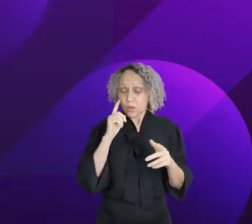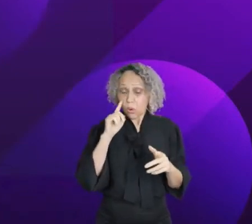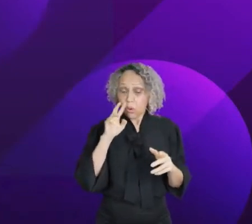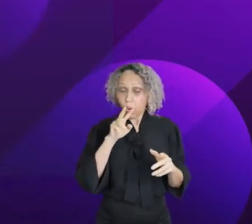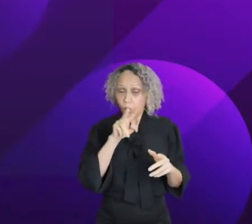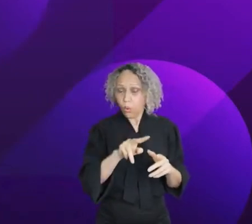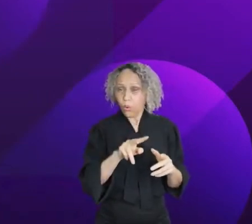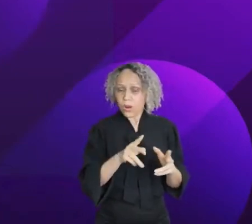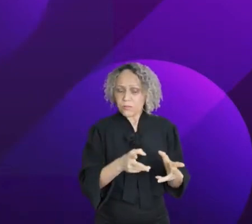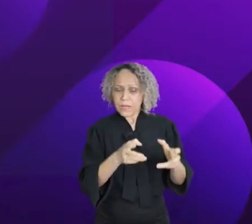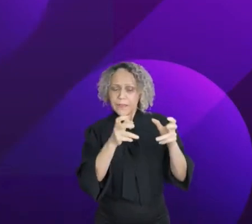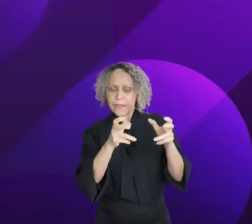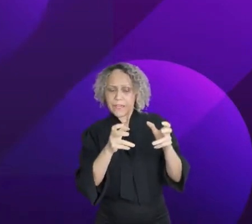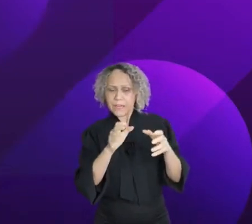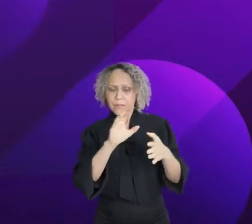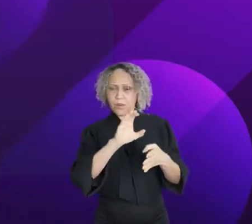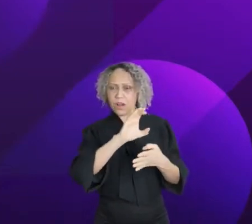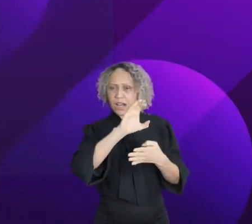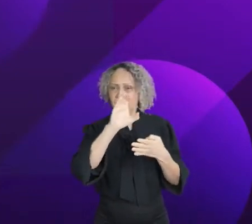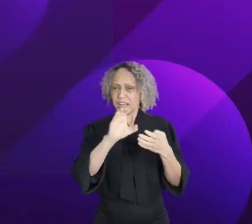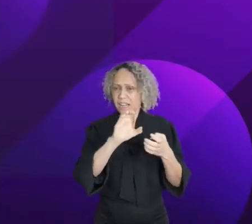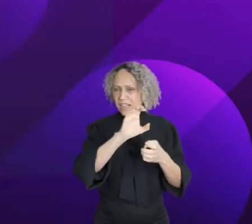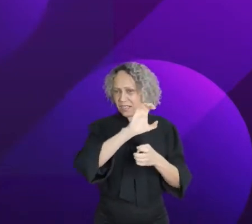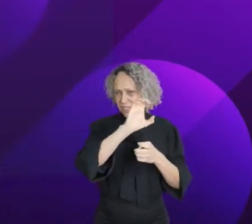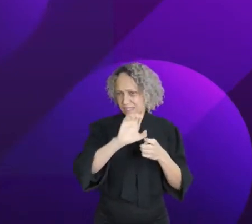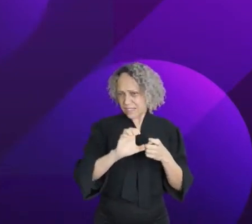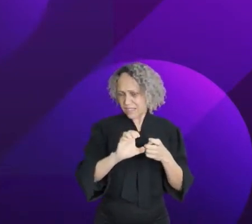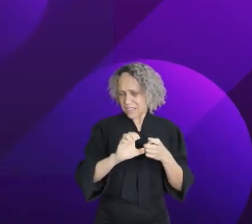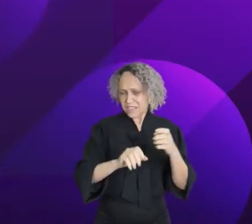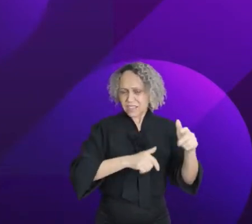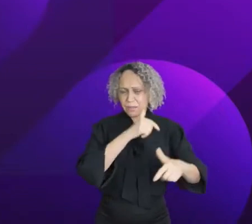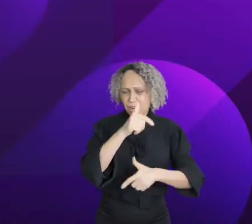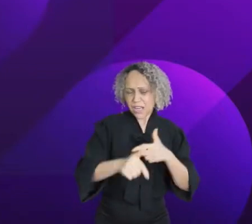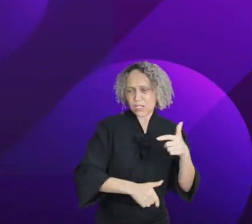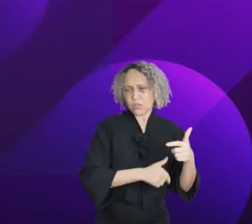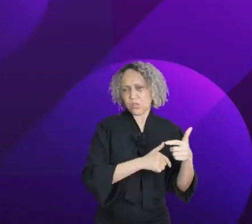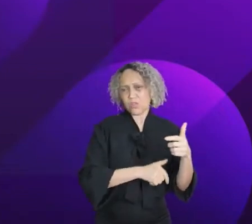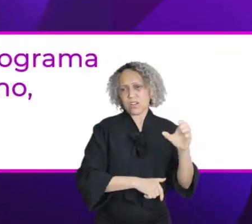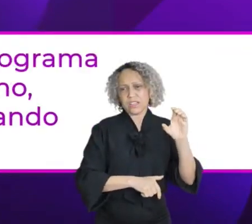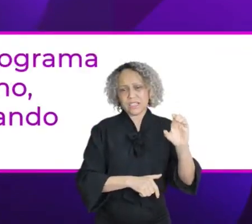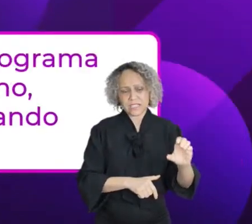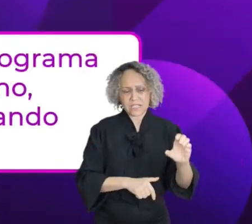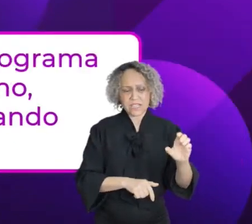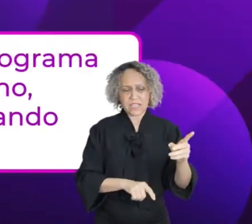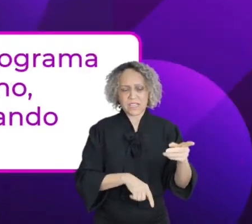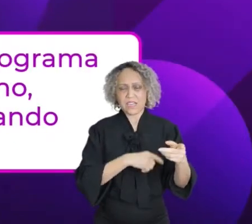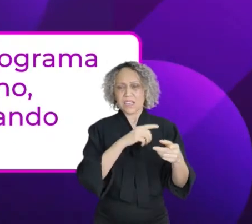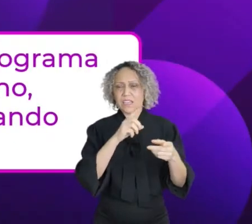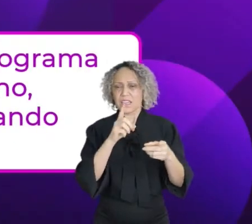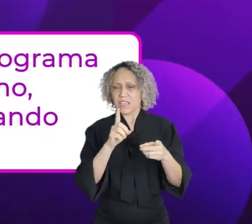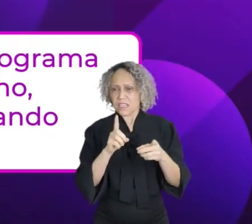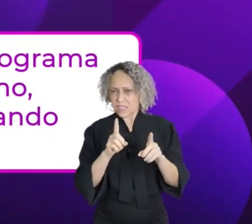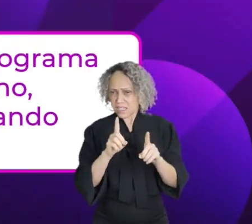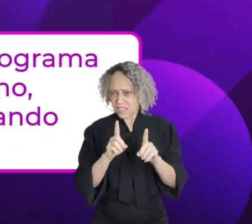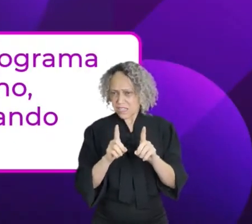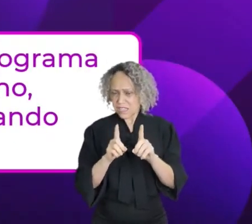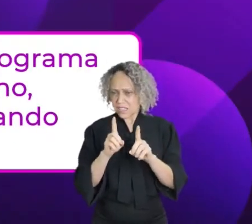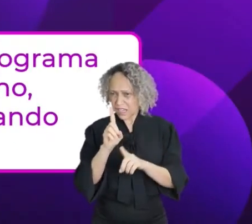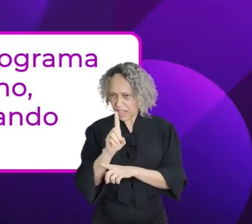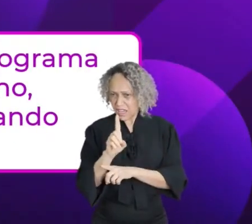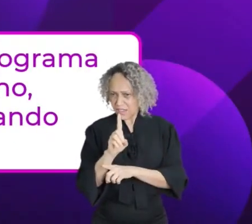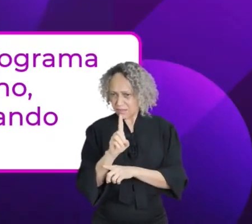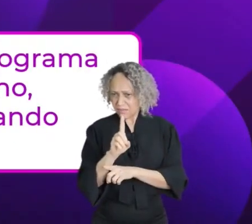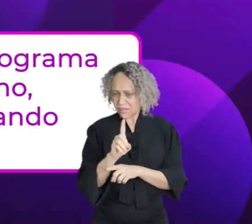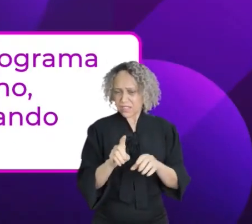trabalhadora, para a classe C e D, a gente prioriza, né? O governo Lula vem priorizar as